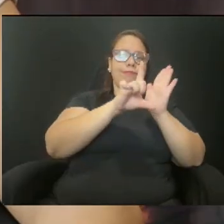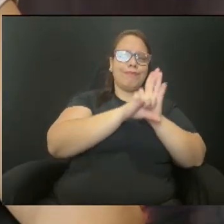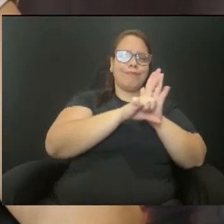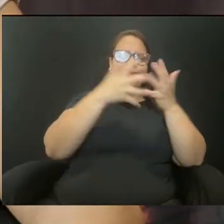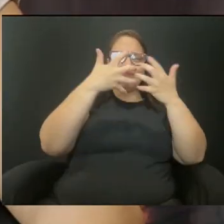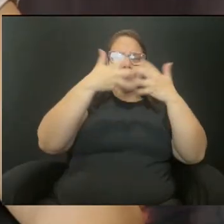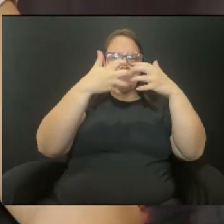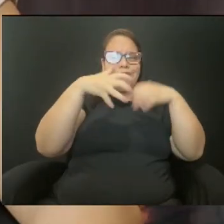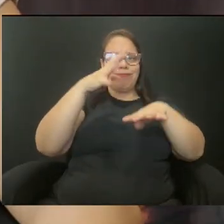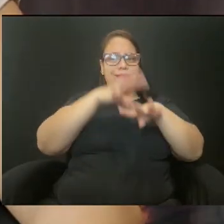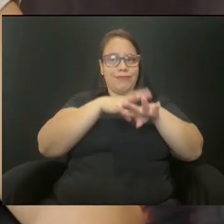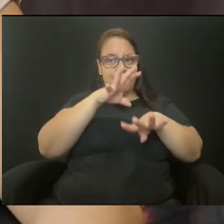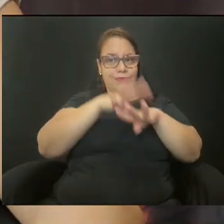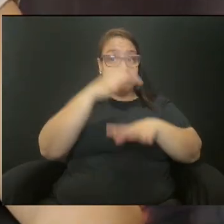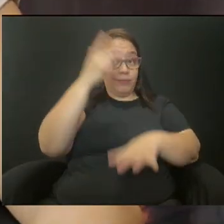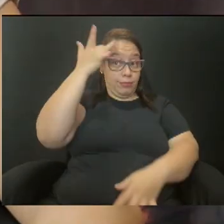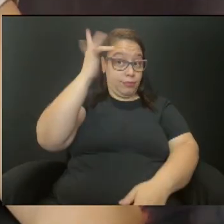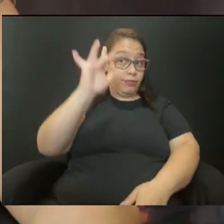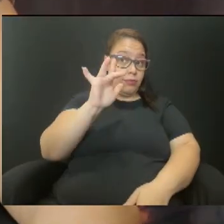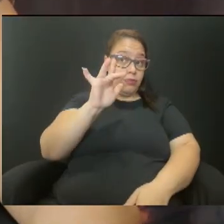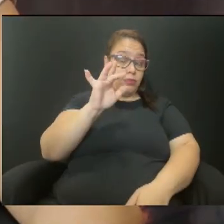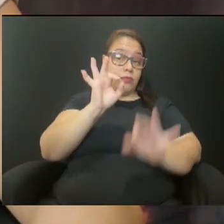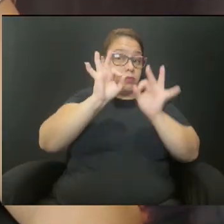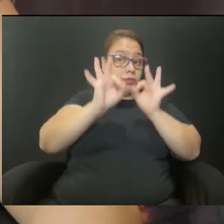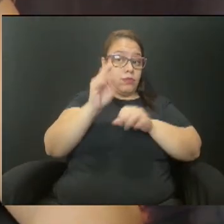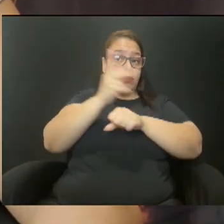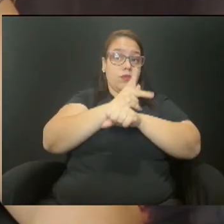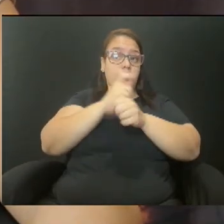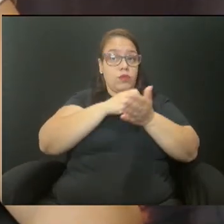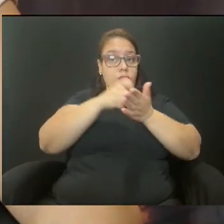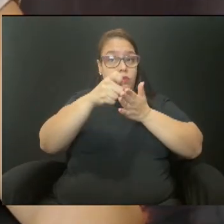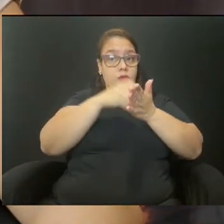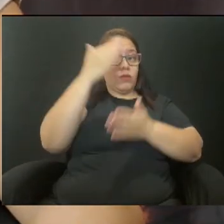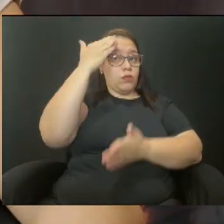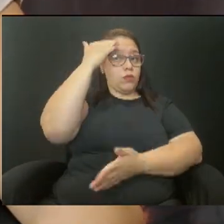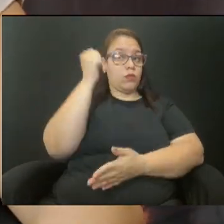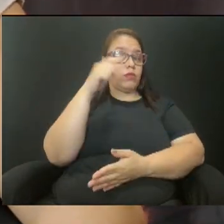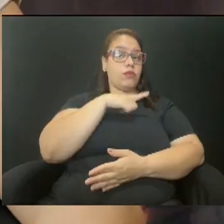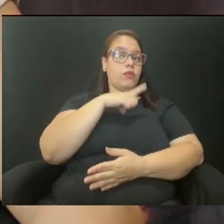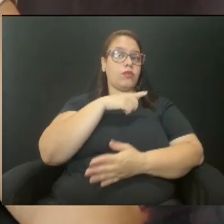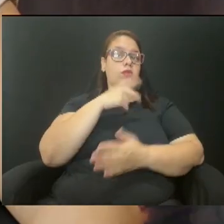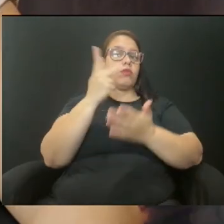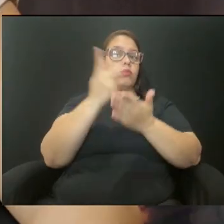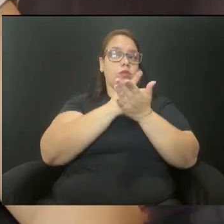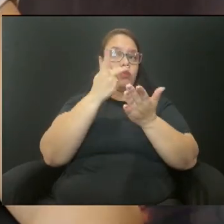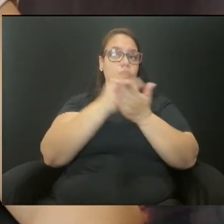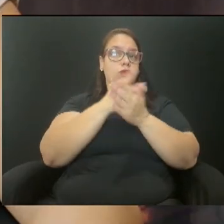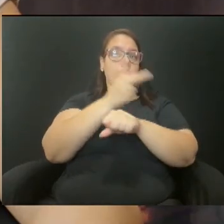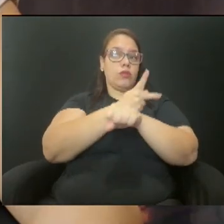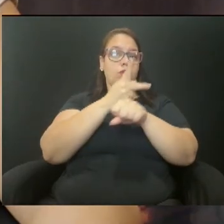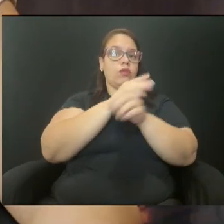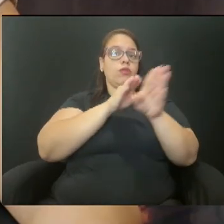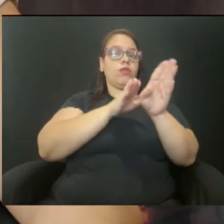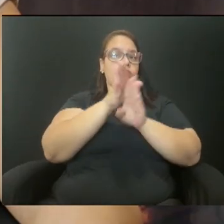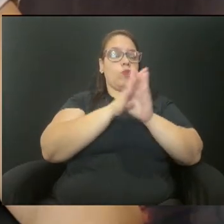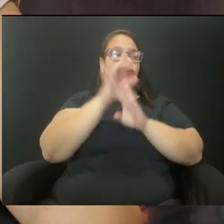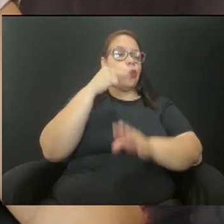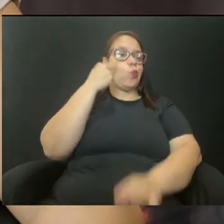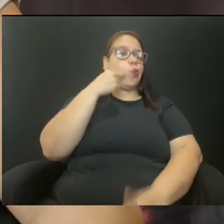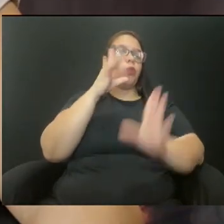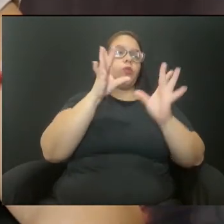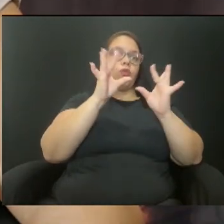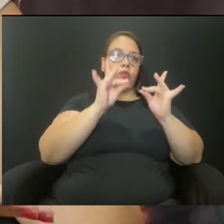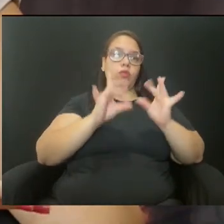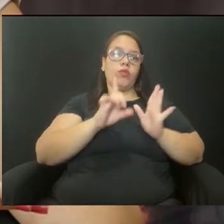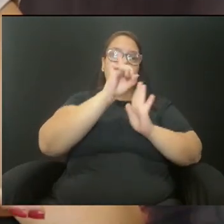não entende. Então é ideal que você, assinando e sabendo que tem alguma irregularidade, busque a orientação de um advogado especialista em direito do trabalho para